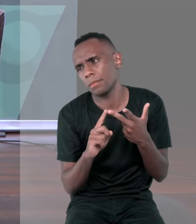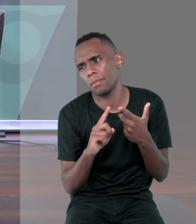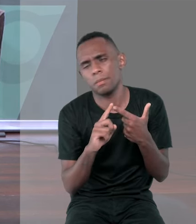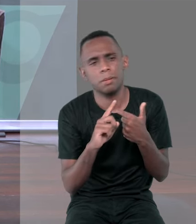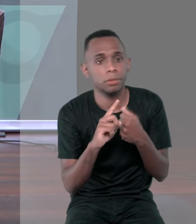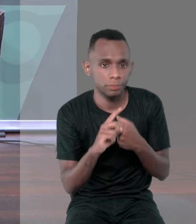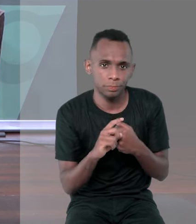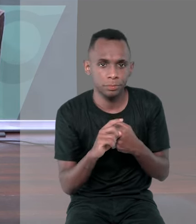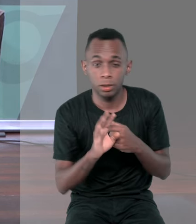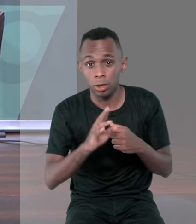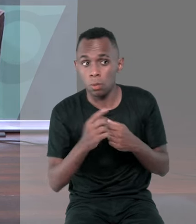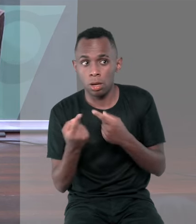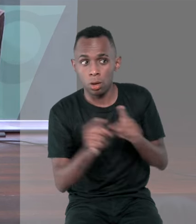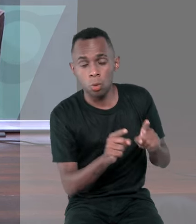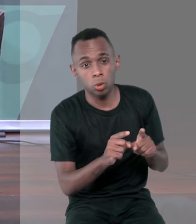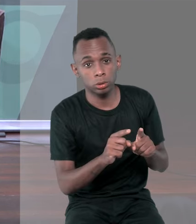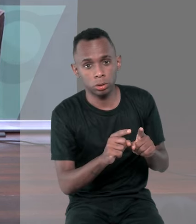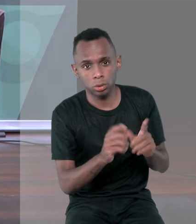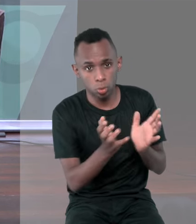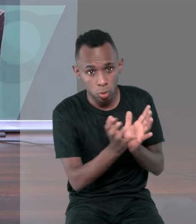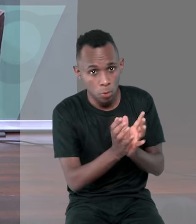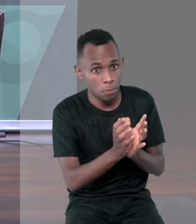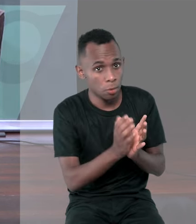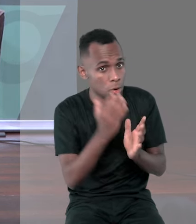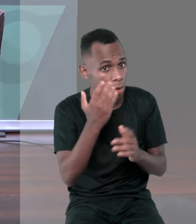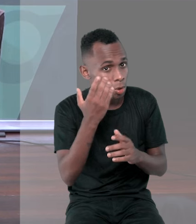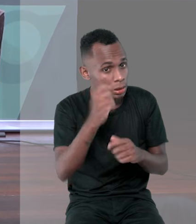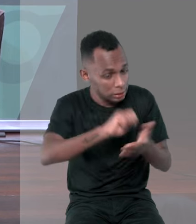Nada contra os escritores brancos da literatura brasileira.